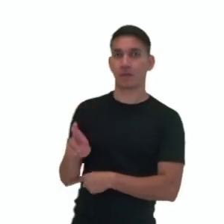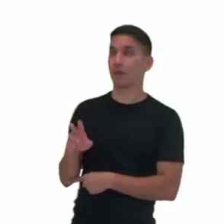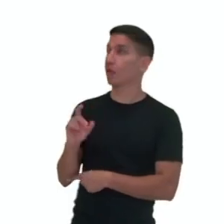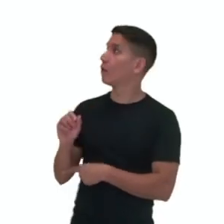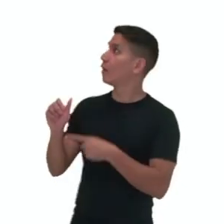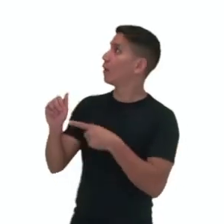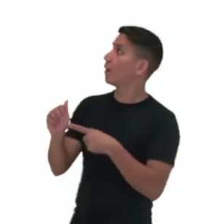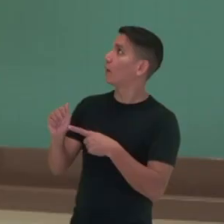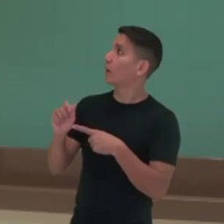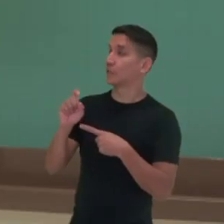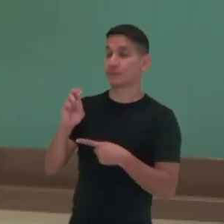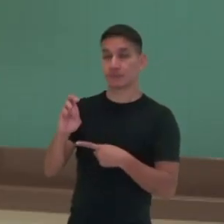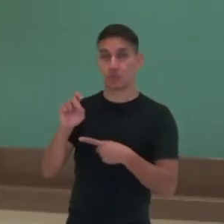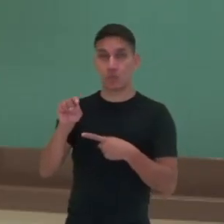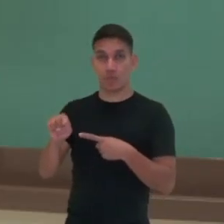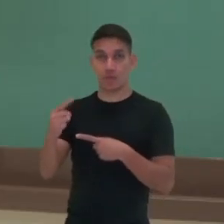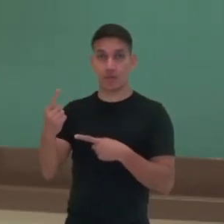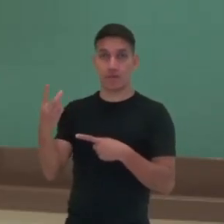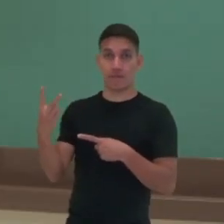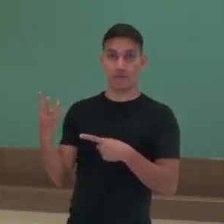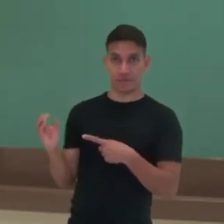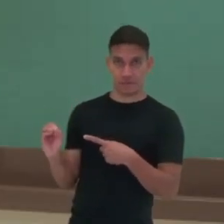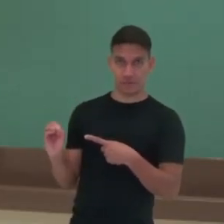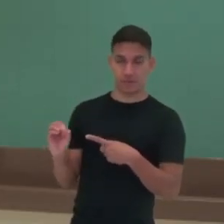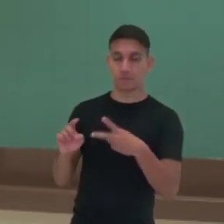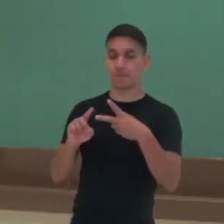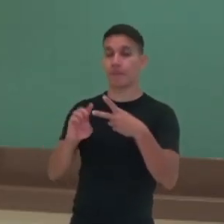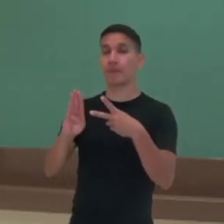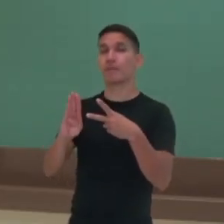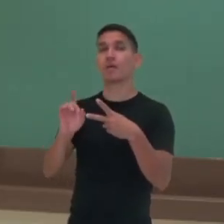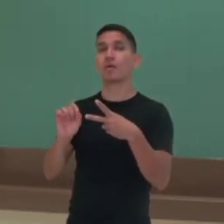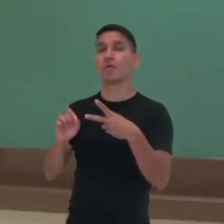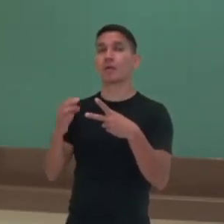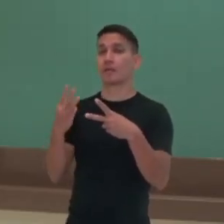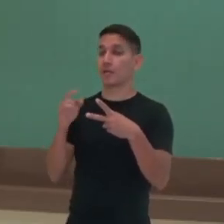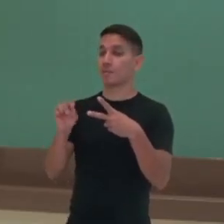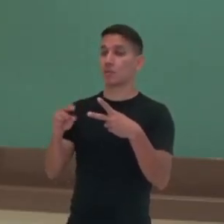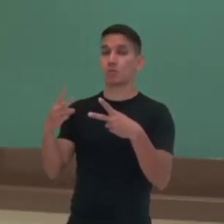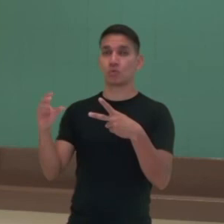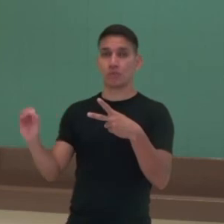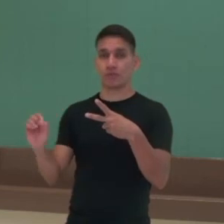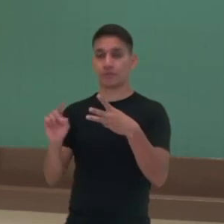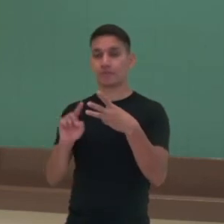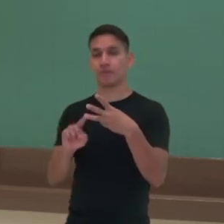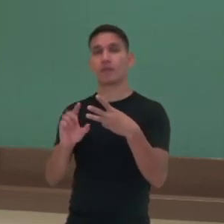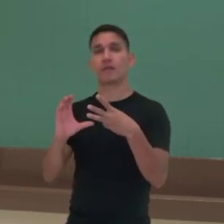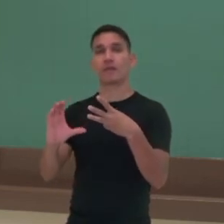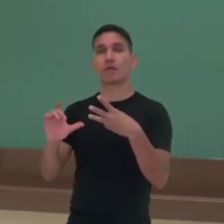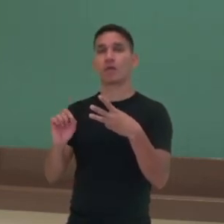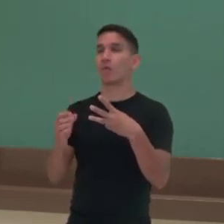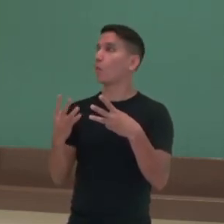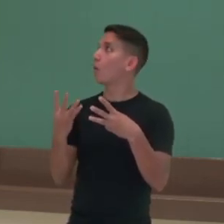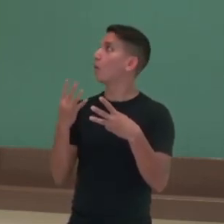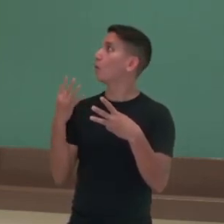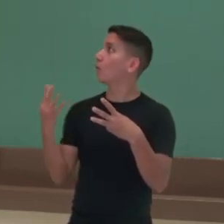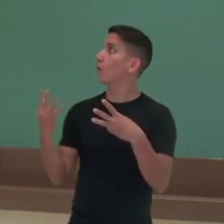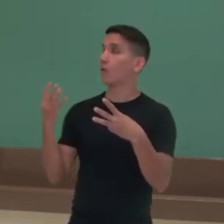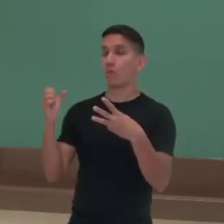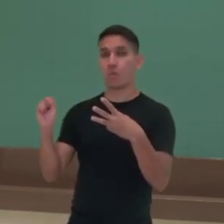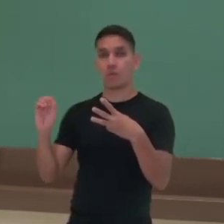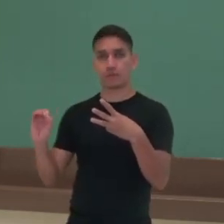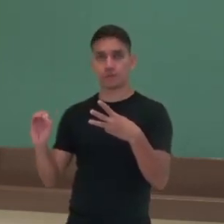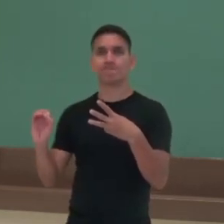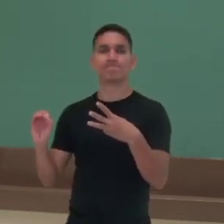vai receber 5.120, o sócio B 3.200 e o sócio C